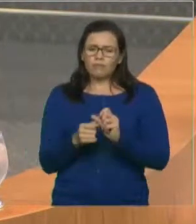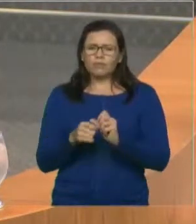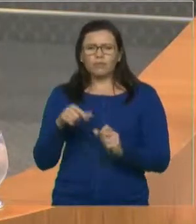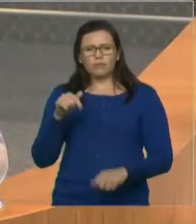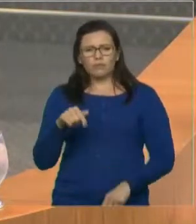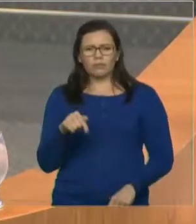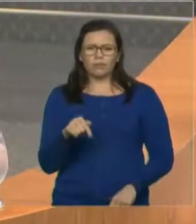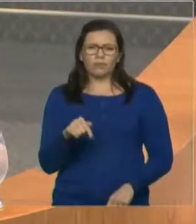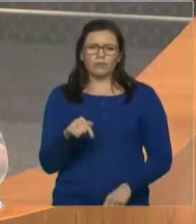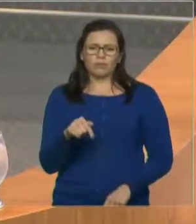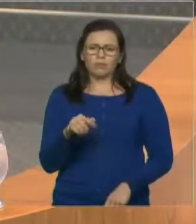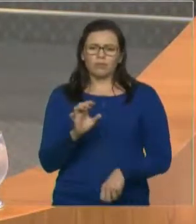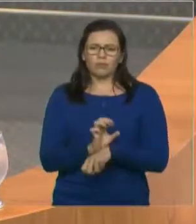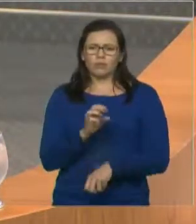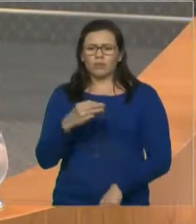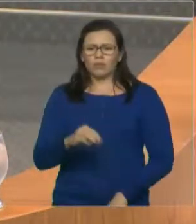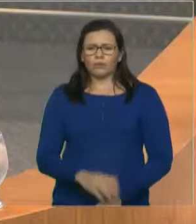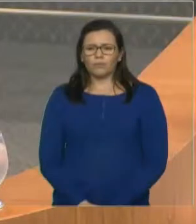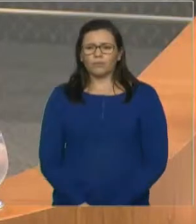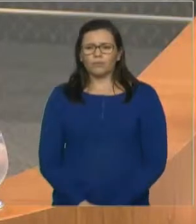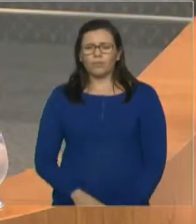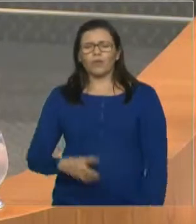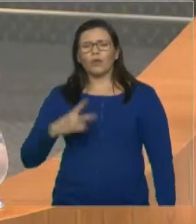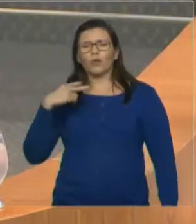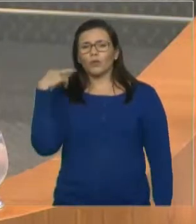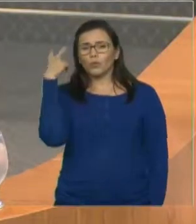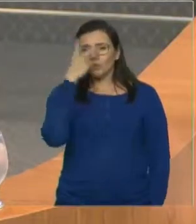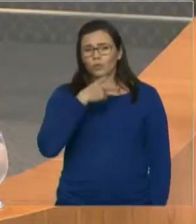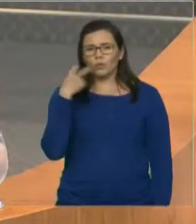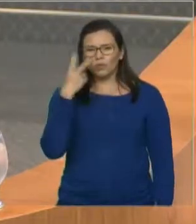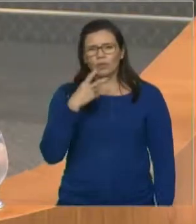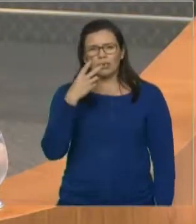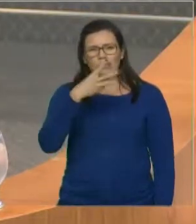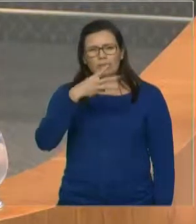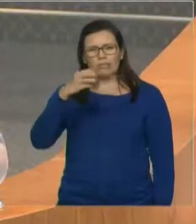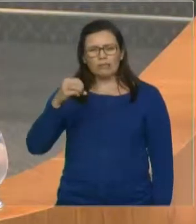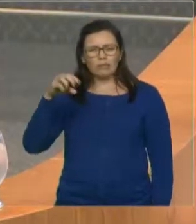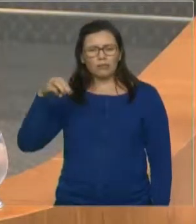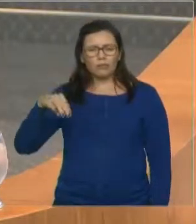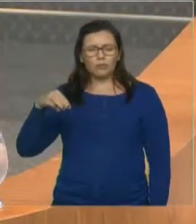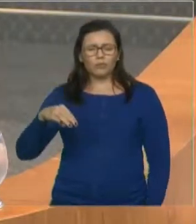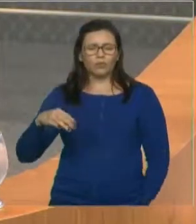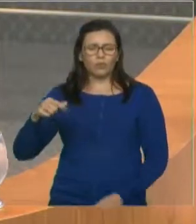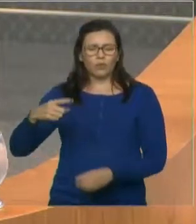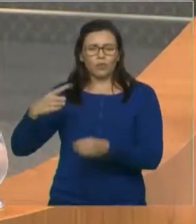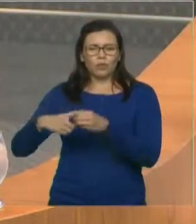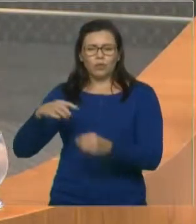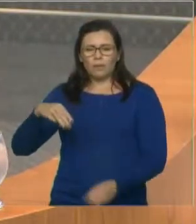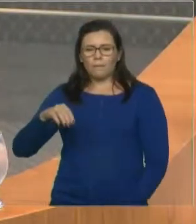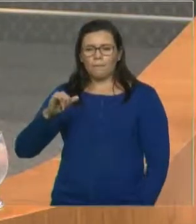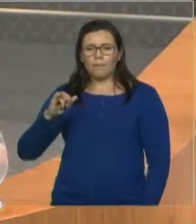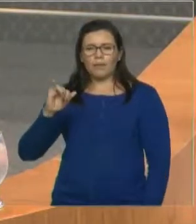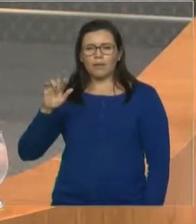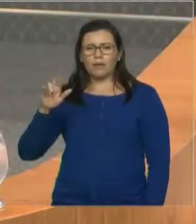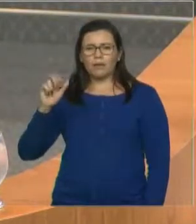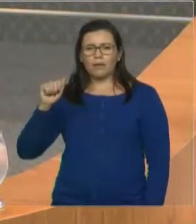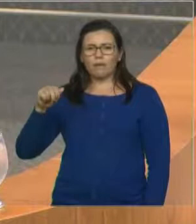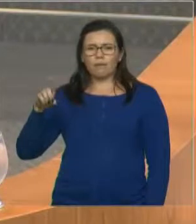são 2 horas e meia de viagem de Miranda a Alto Alegre.